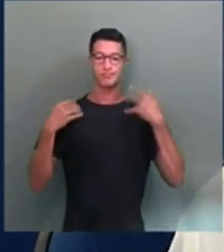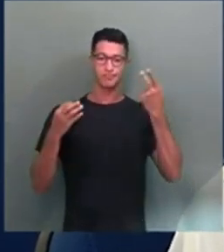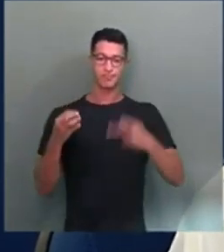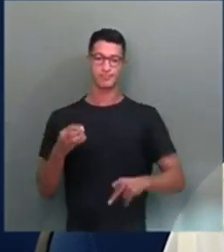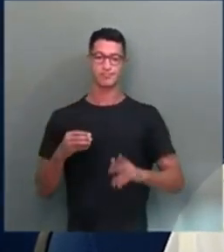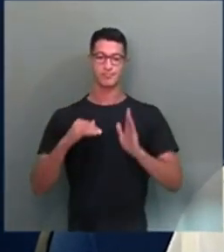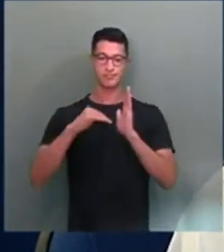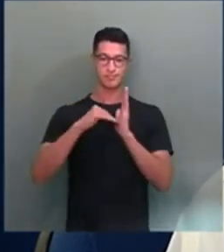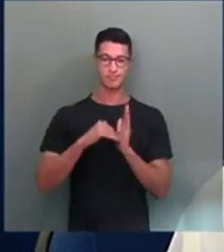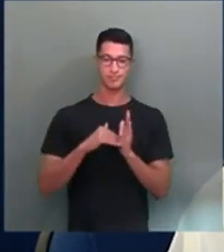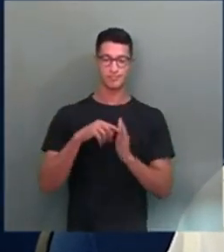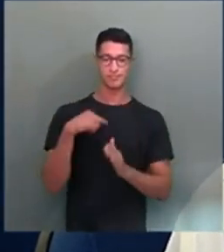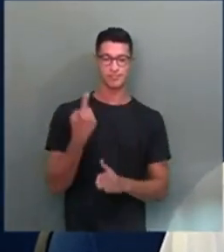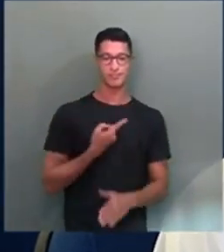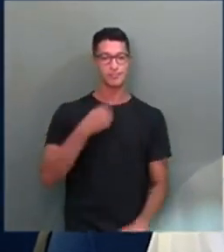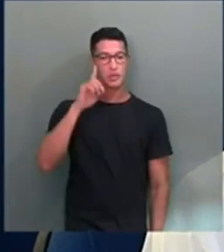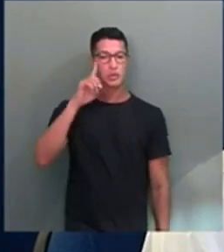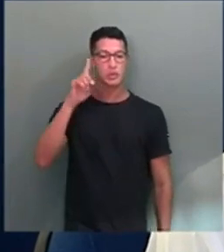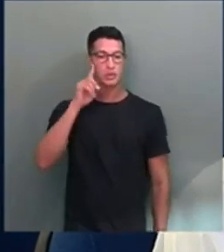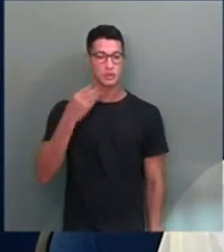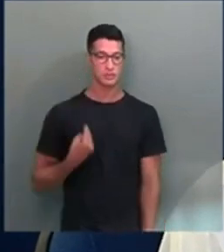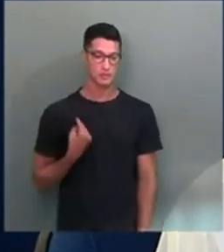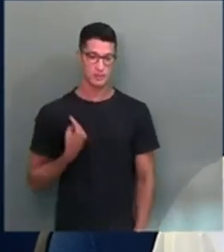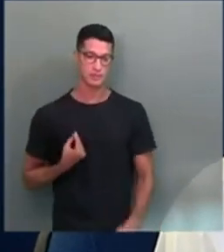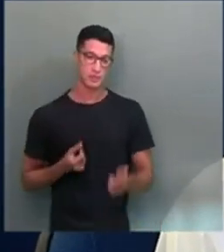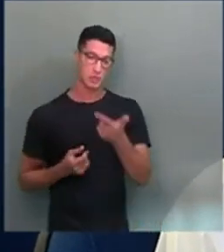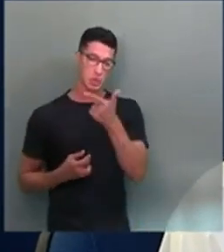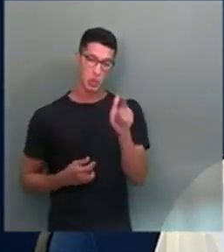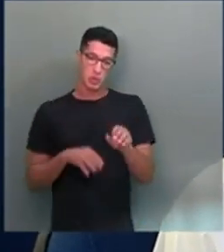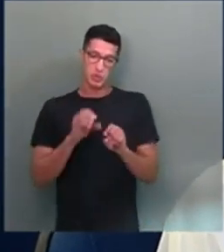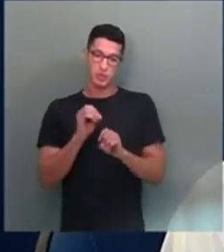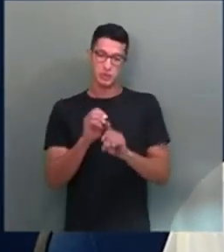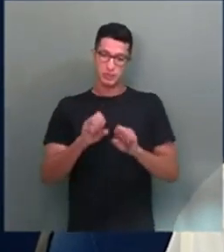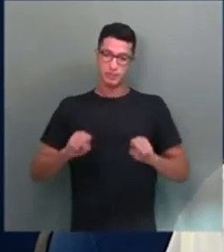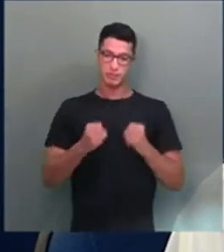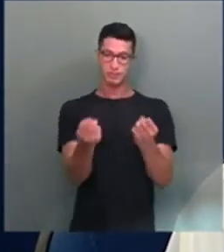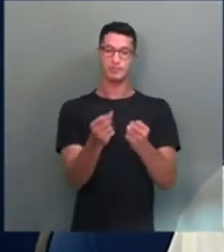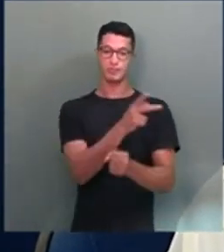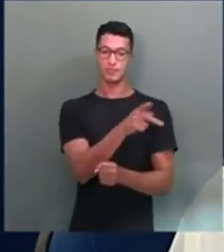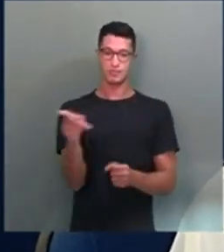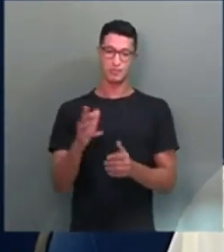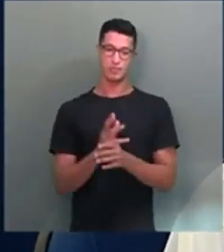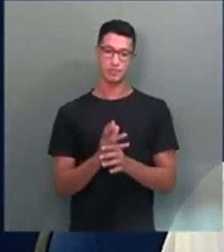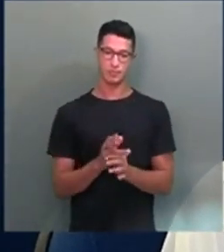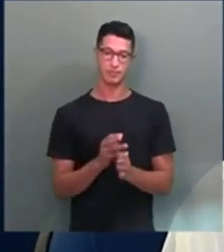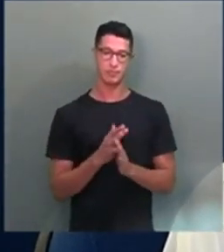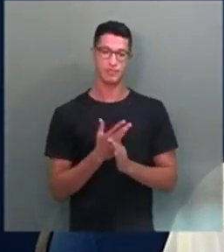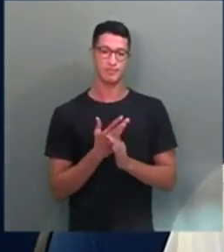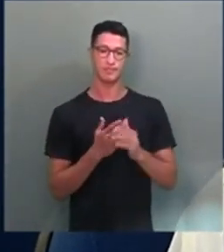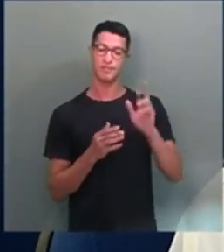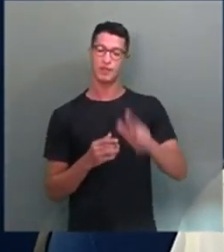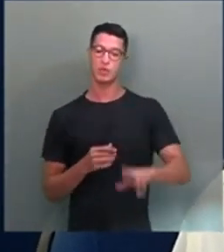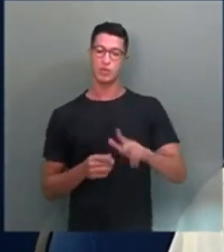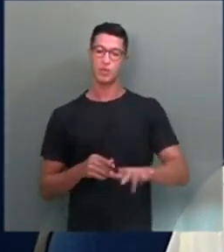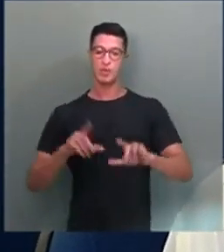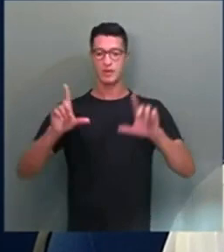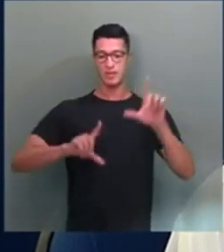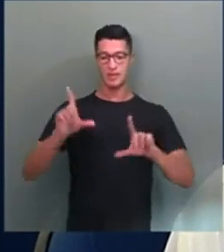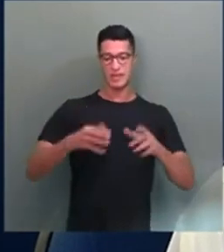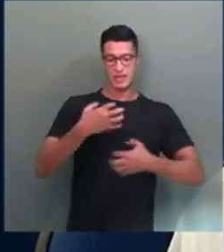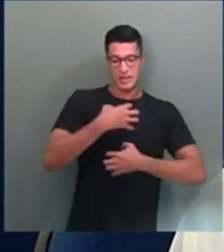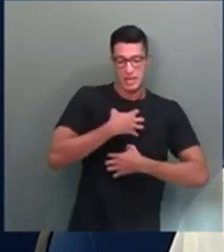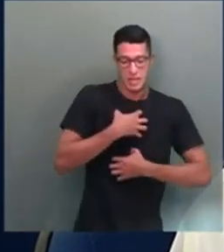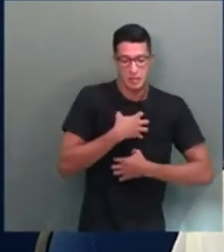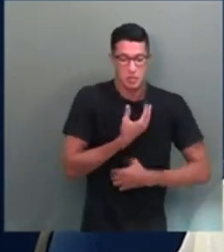casa. Em nosso dia a dia, vivenciamos outro ensinamento defendido por ele. Não é a imprensa que cria o